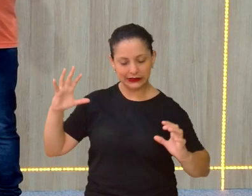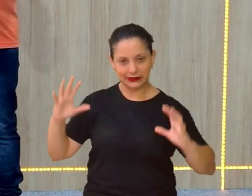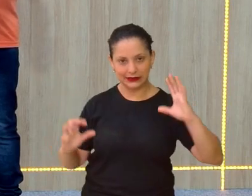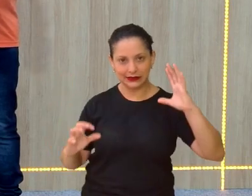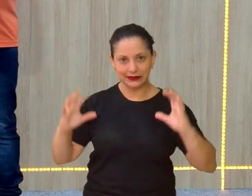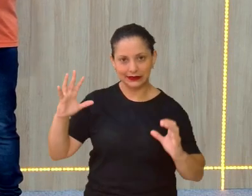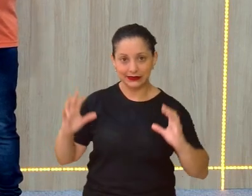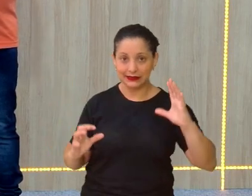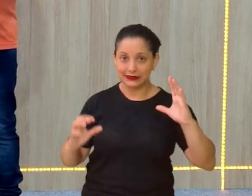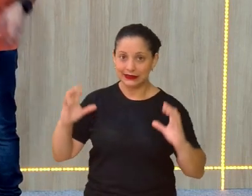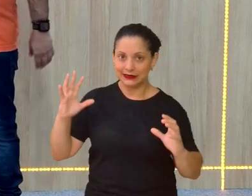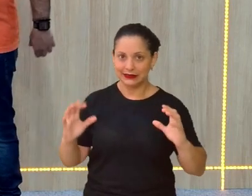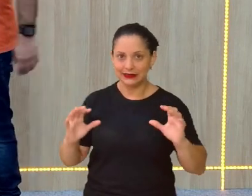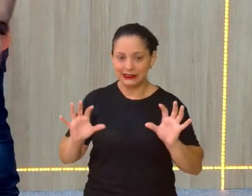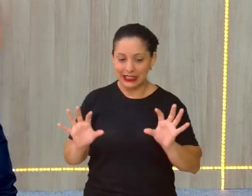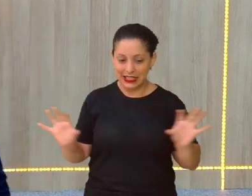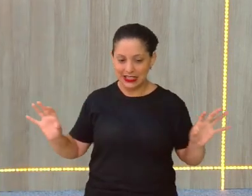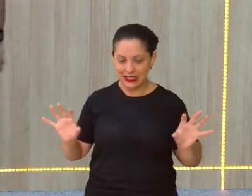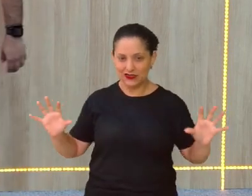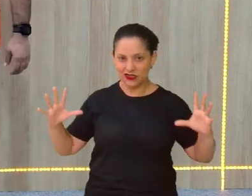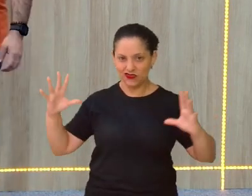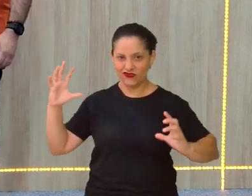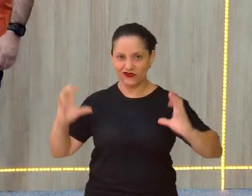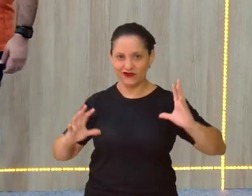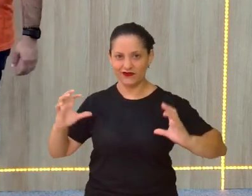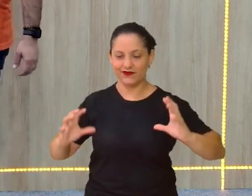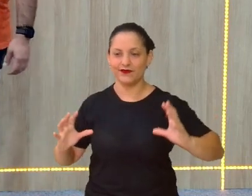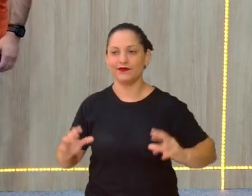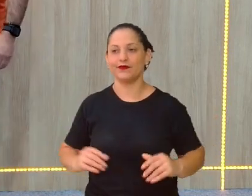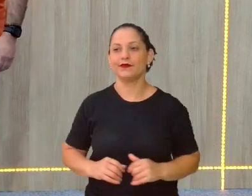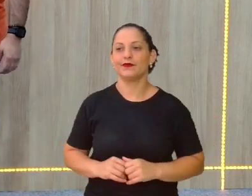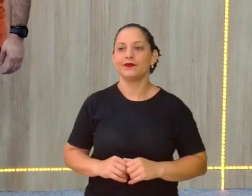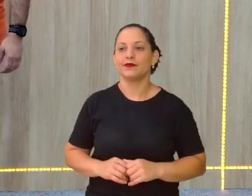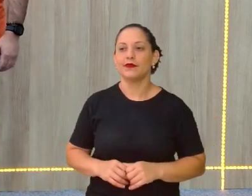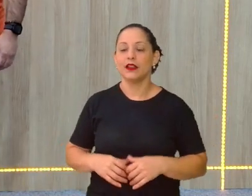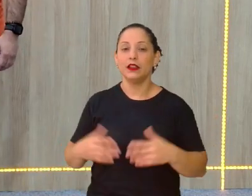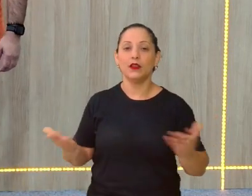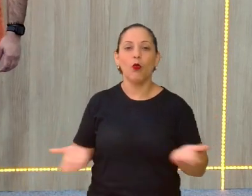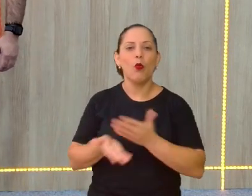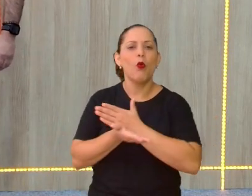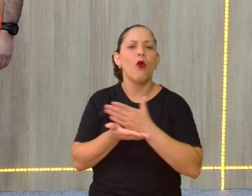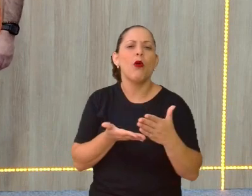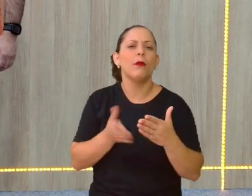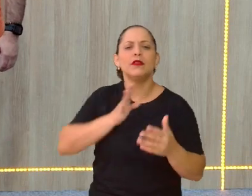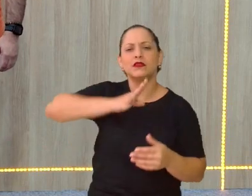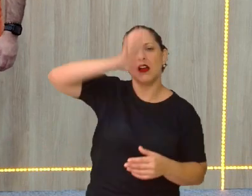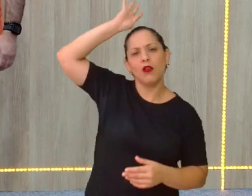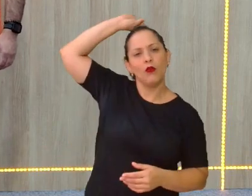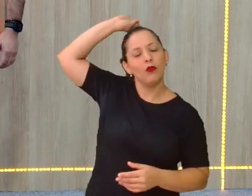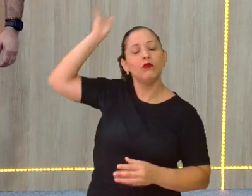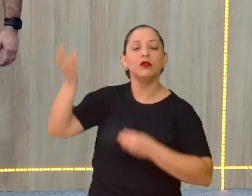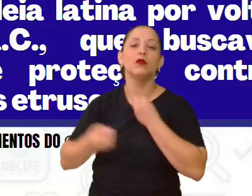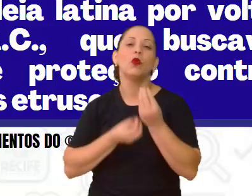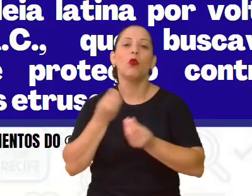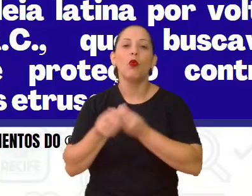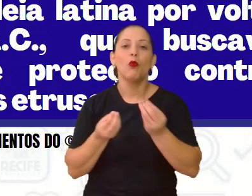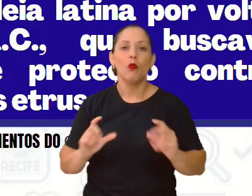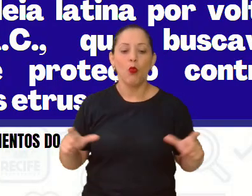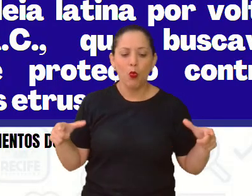né, e os romanos, né. Aí veja, Roma nasce a partir de uma pequena aldeia latina por volta